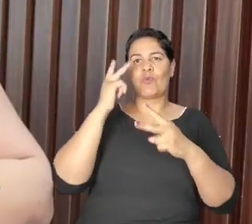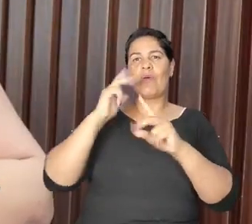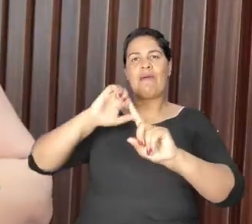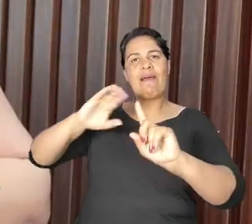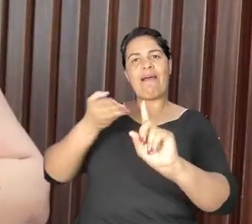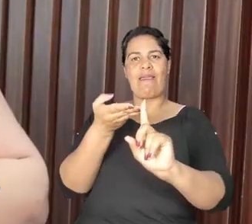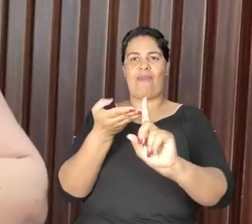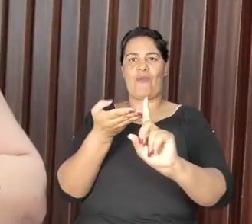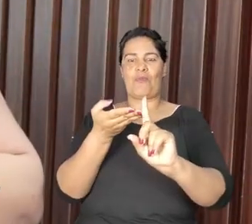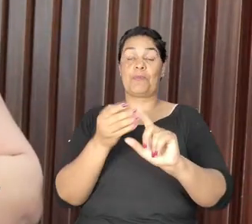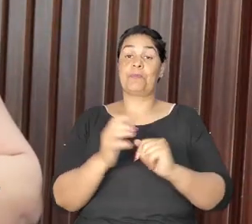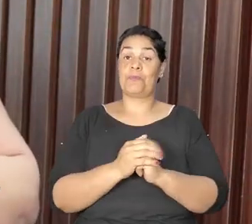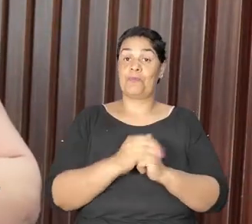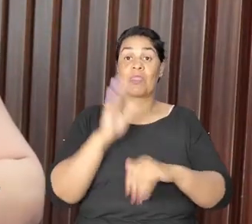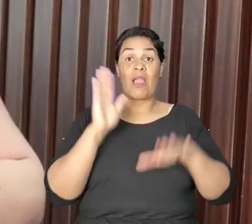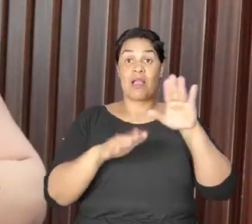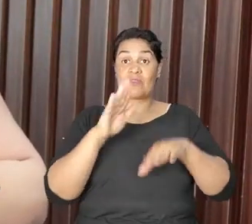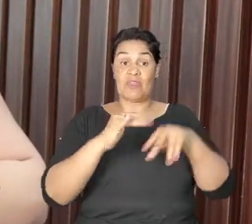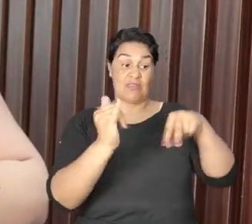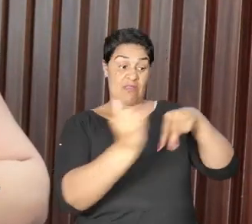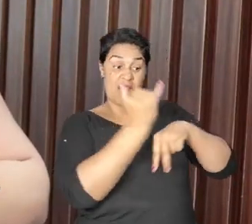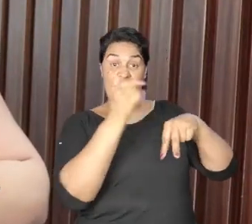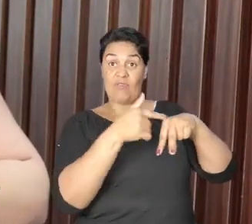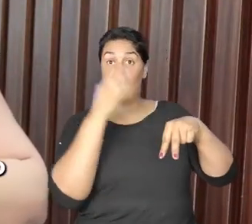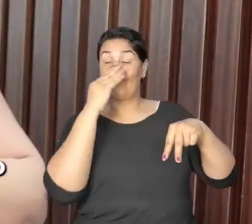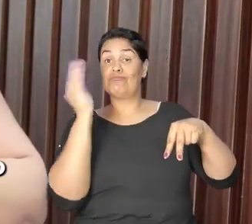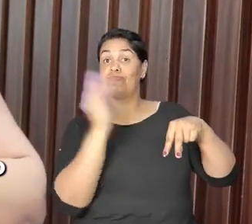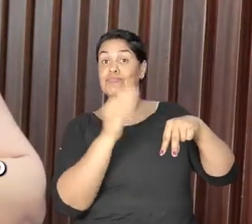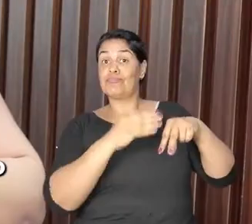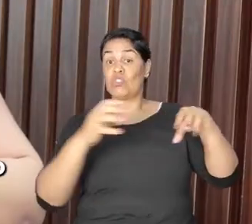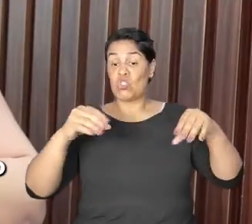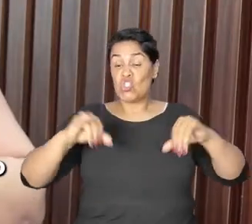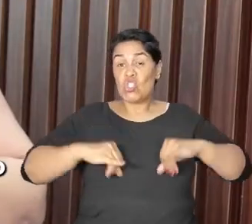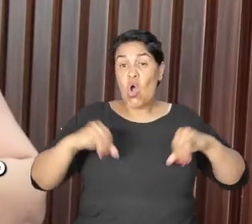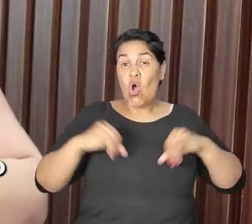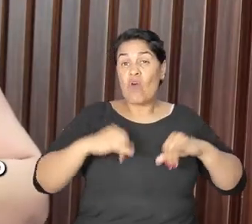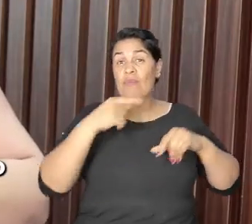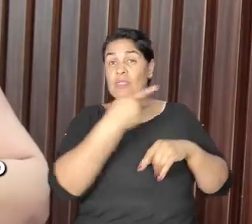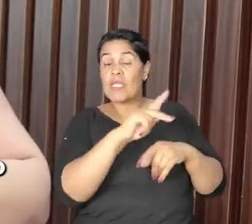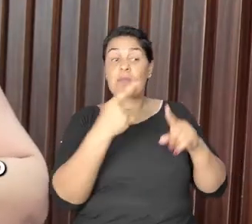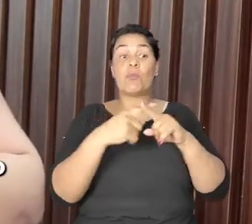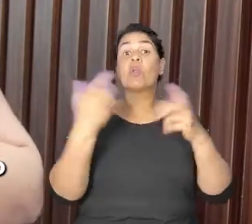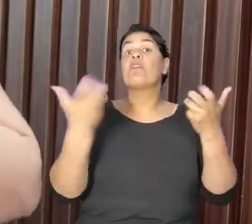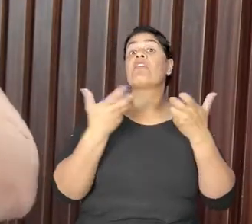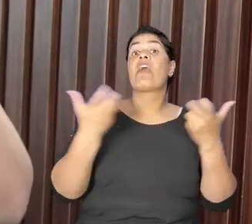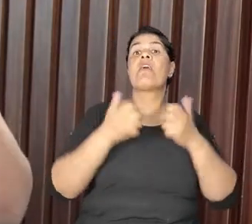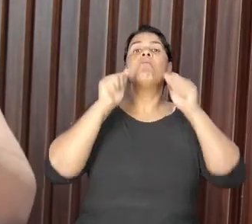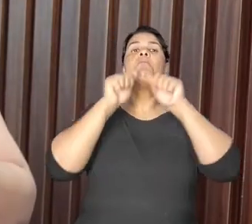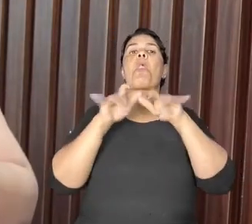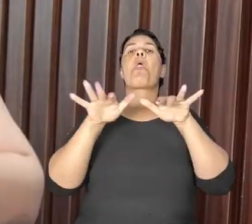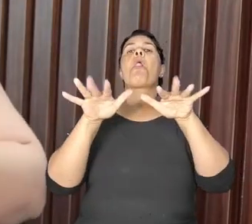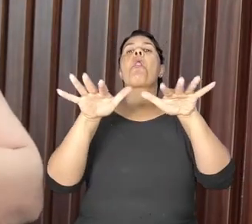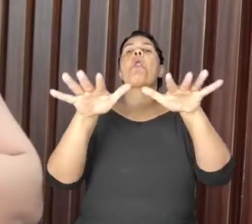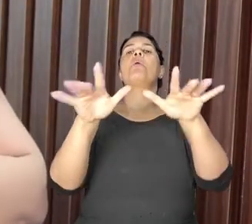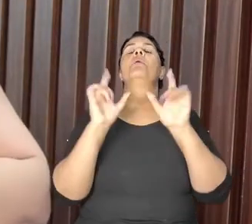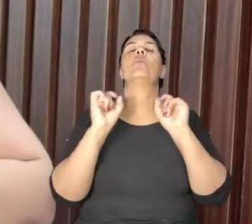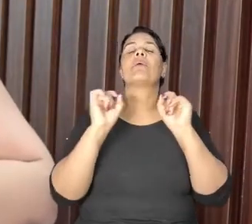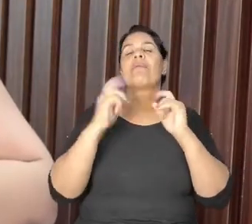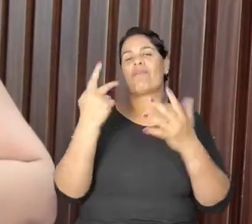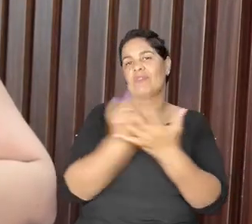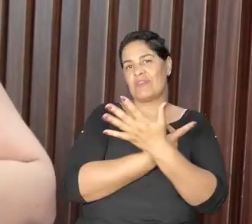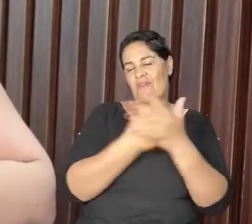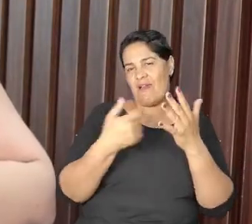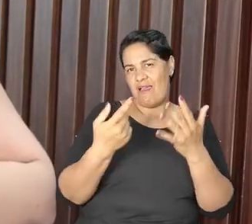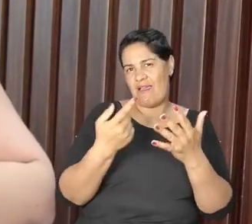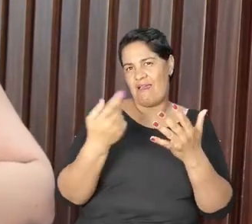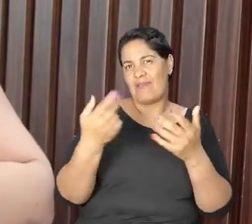Muitas vezes a vítima fica sem informações claras, seu sofrimento acaba sendo ignorado no afã de se